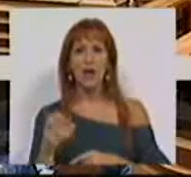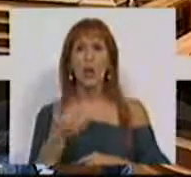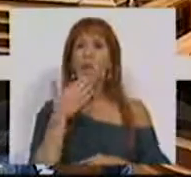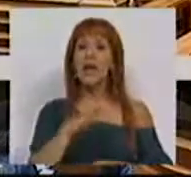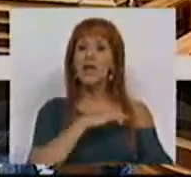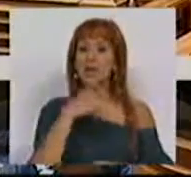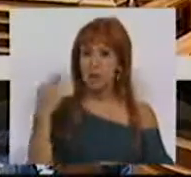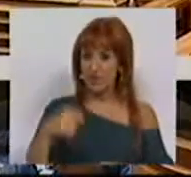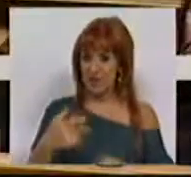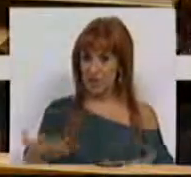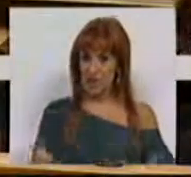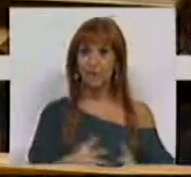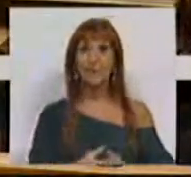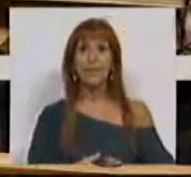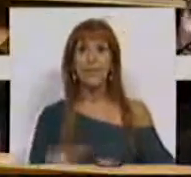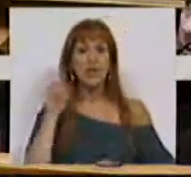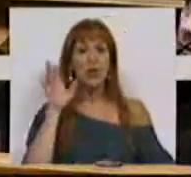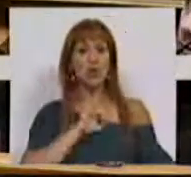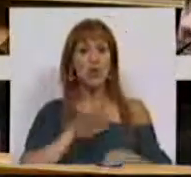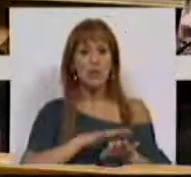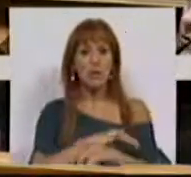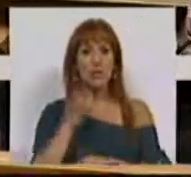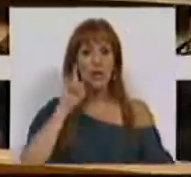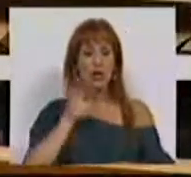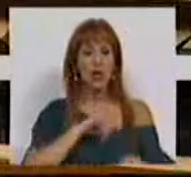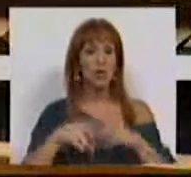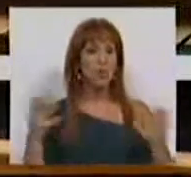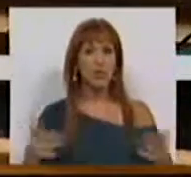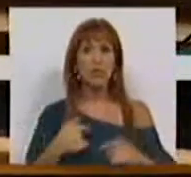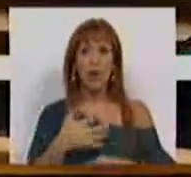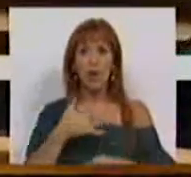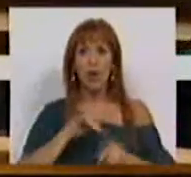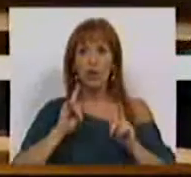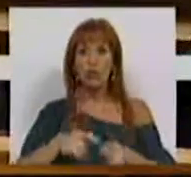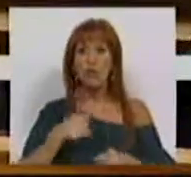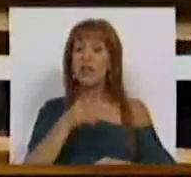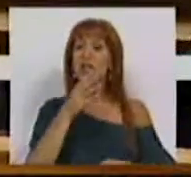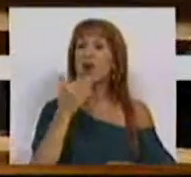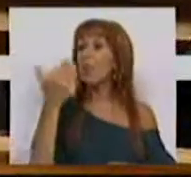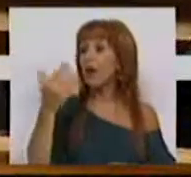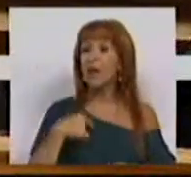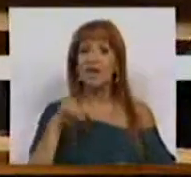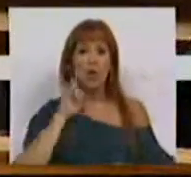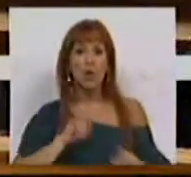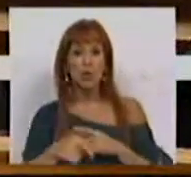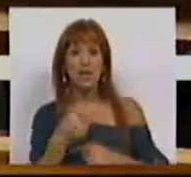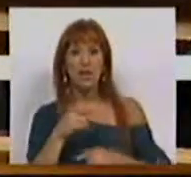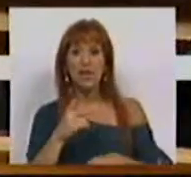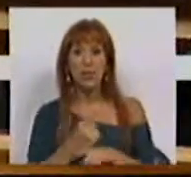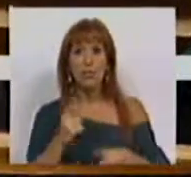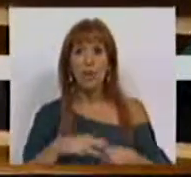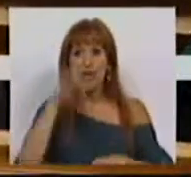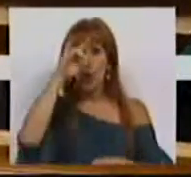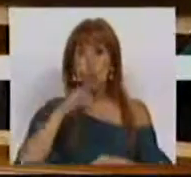Muito obrigada, Sr. Presidente, Srs. Membros do Governo, Sras. e Srs. Deputados. Eu queria começar por agradecer à Sra. Deputada Teresa Queiro o facto